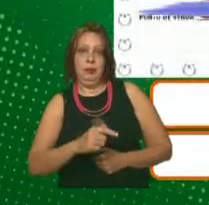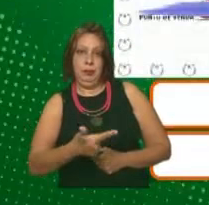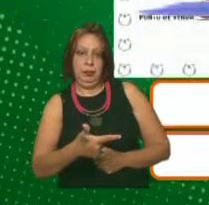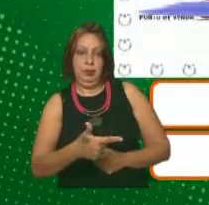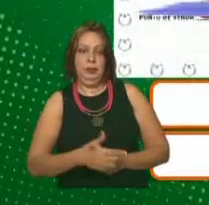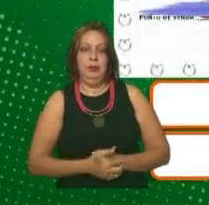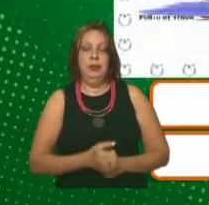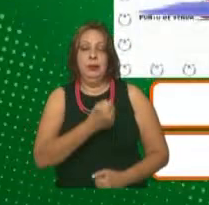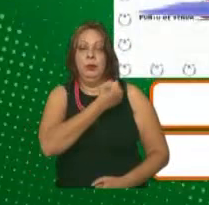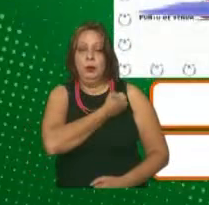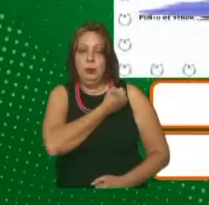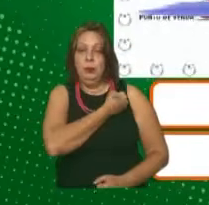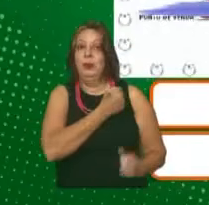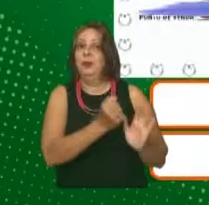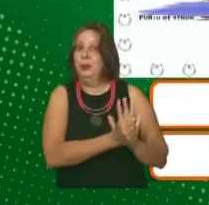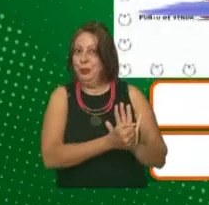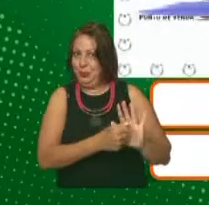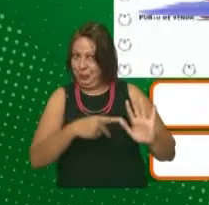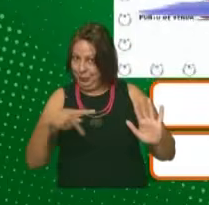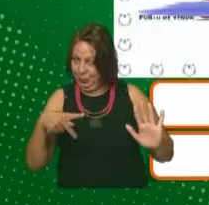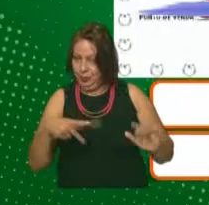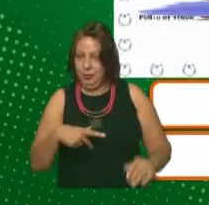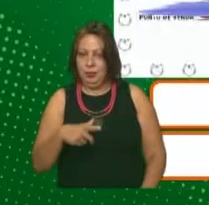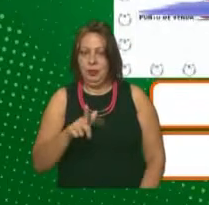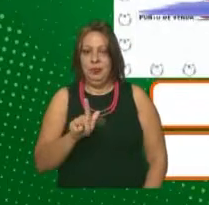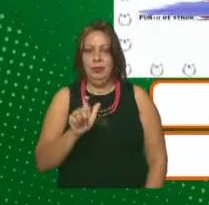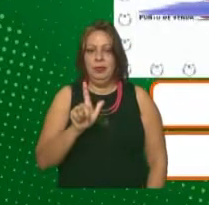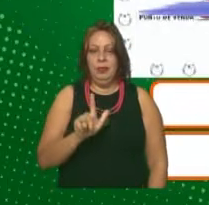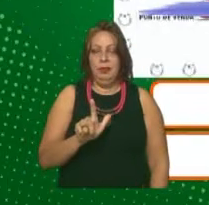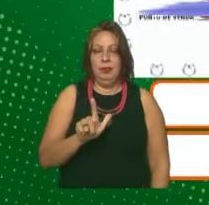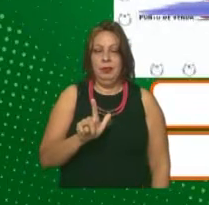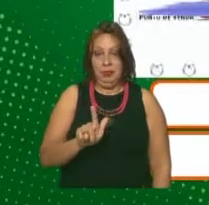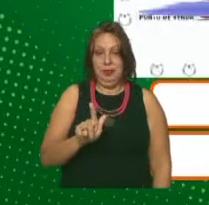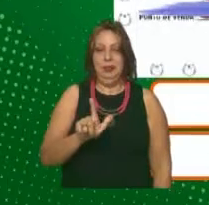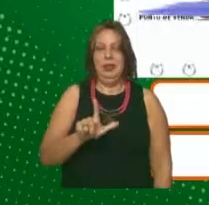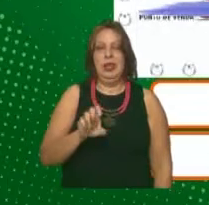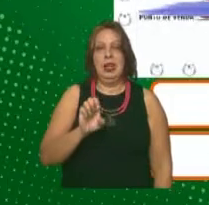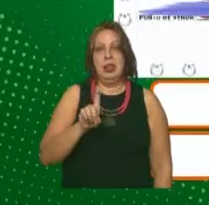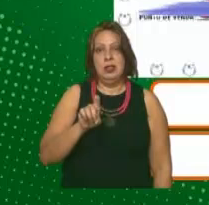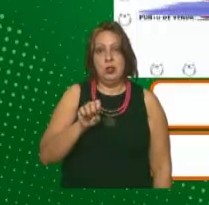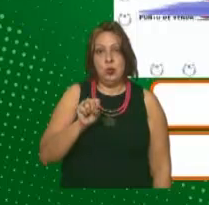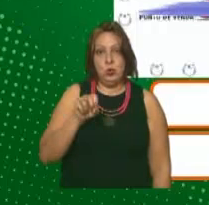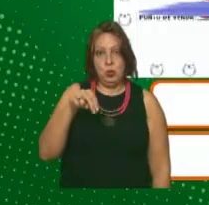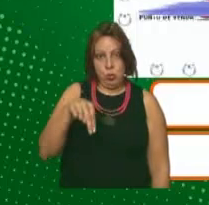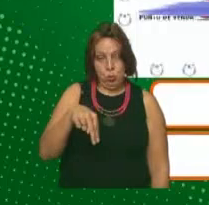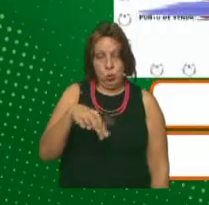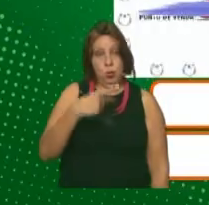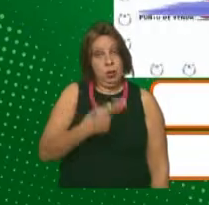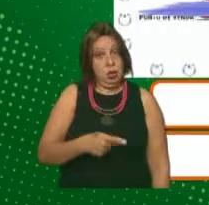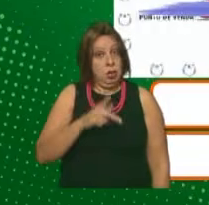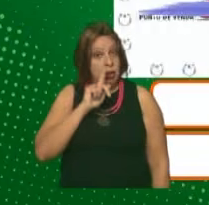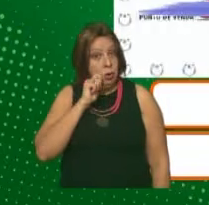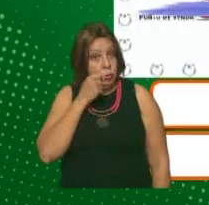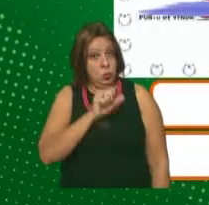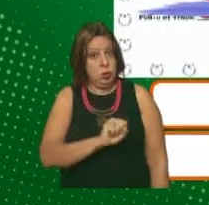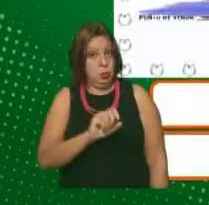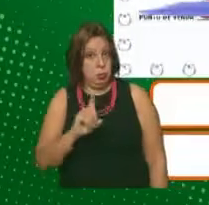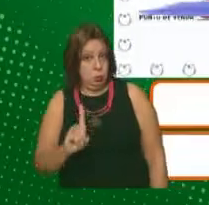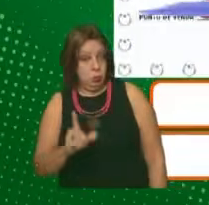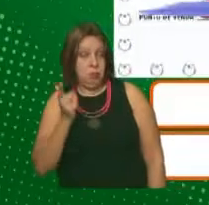311202. Numeração digital do Gledson de Andrade Santos, adquiriu pelo aplicativo, mora no Santos Dumont, em Aracaju, e